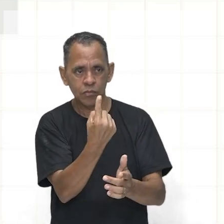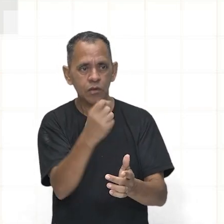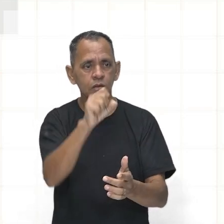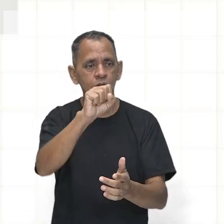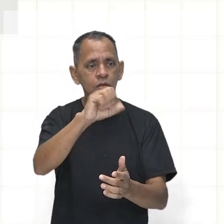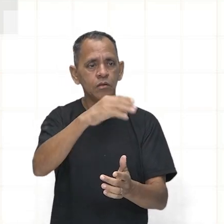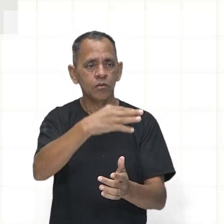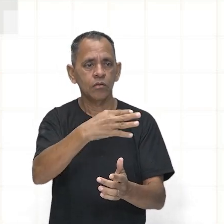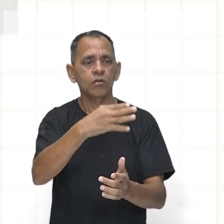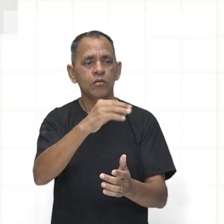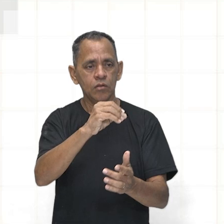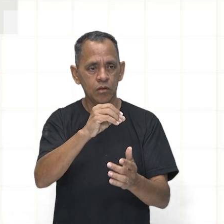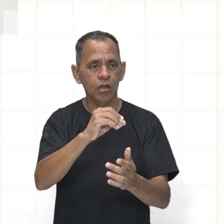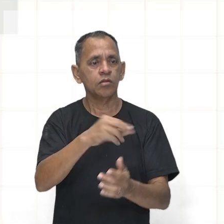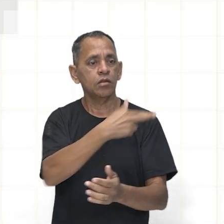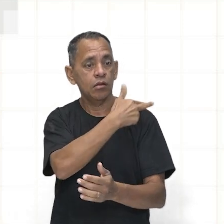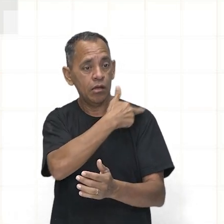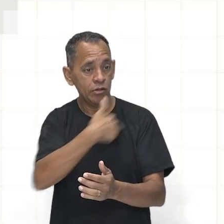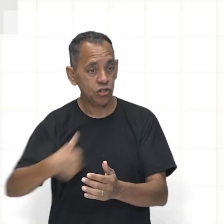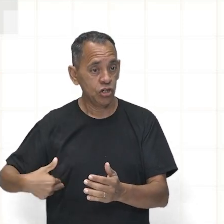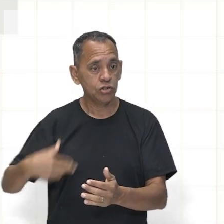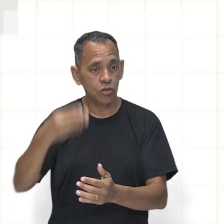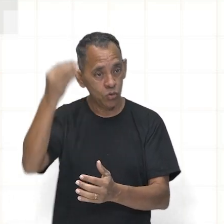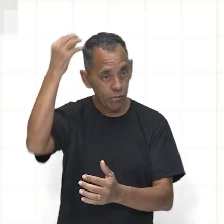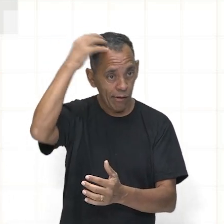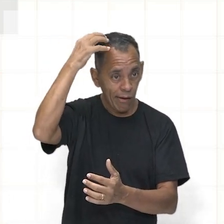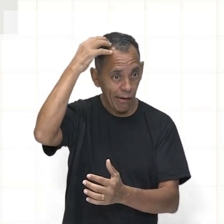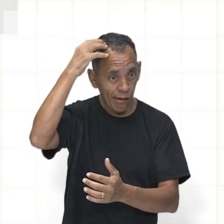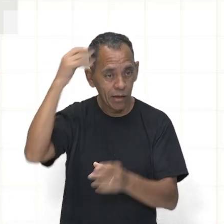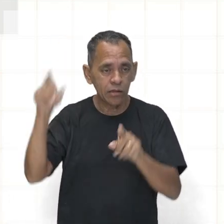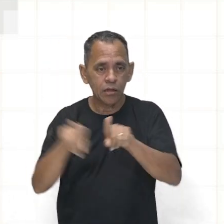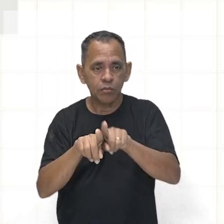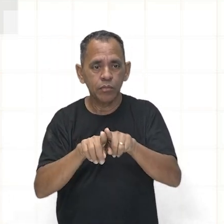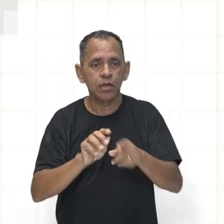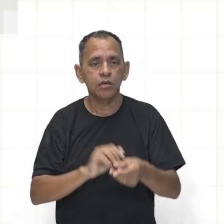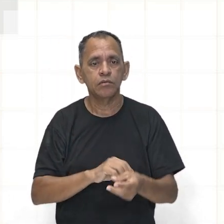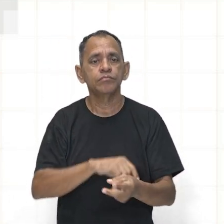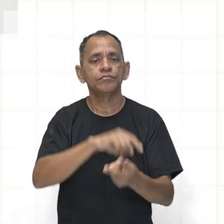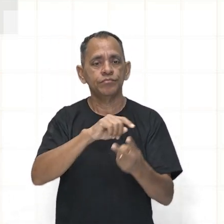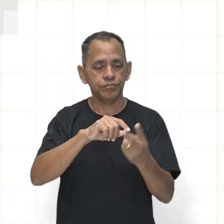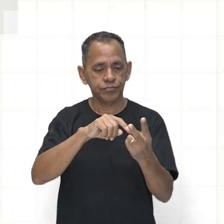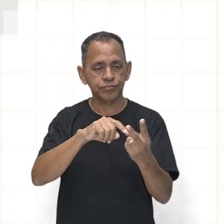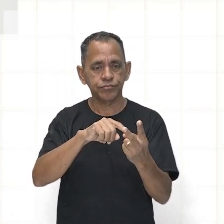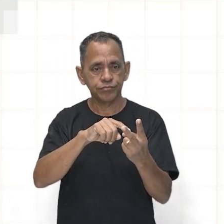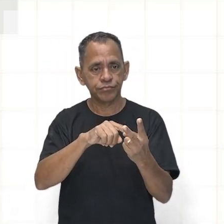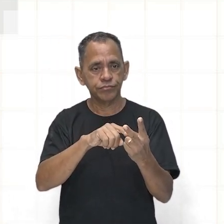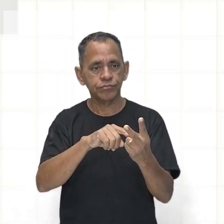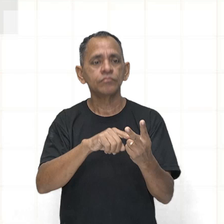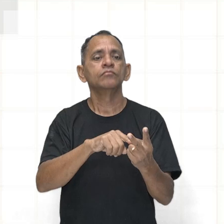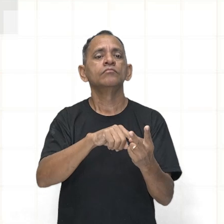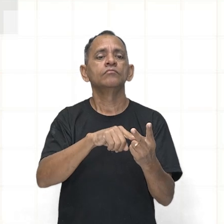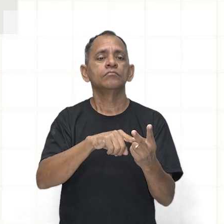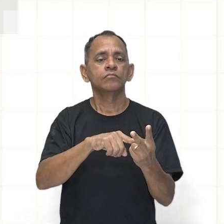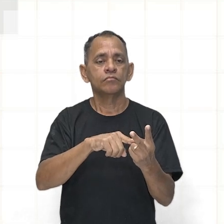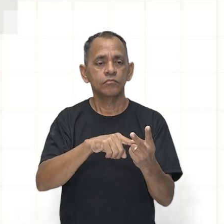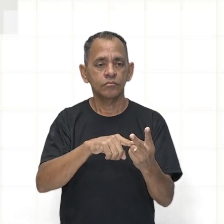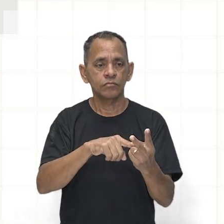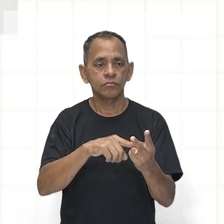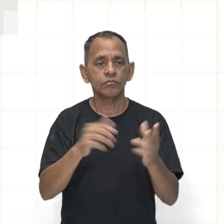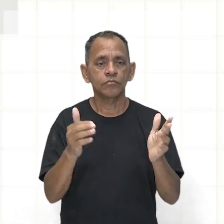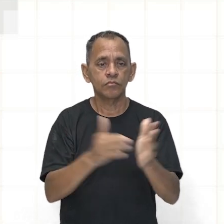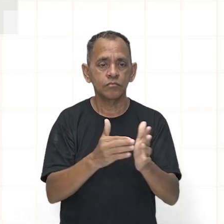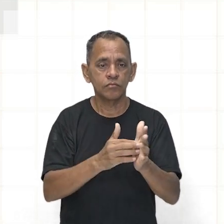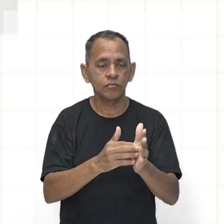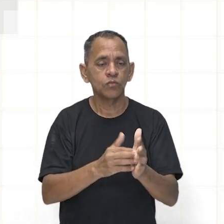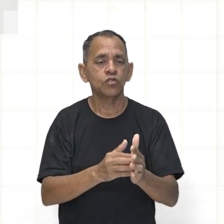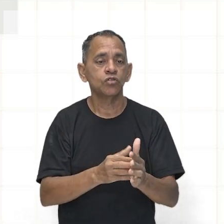1840, nós temos o que a gente chama de período regencial, e de 1840 até 1889, nós temos o